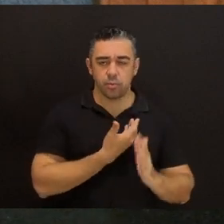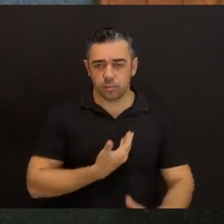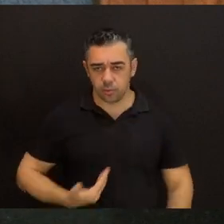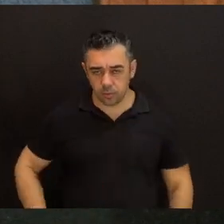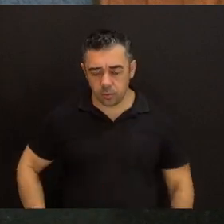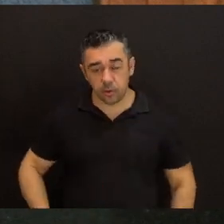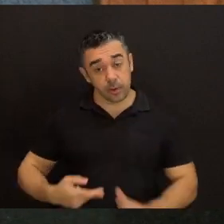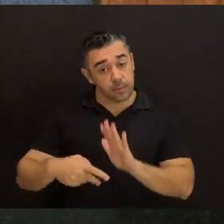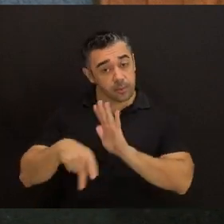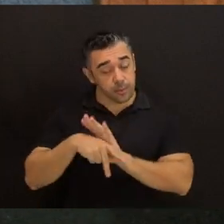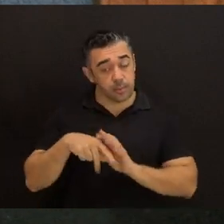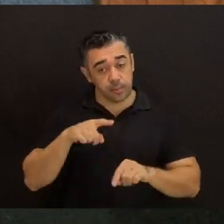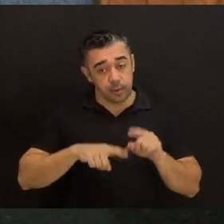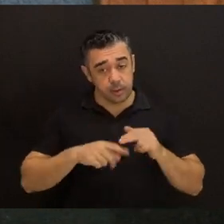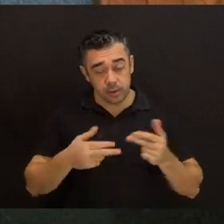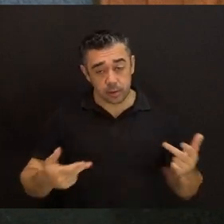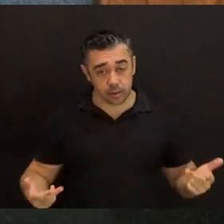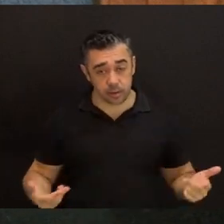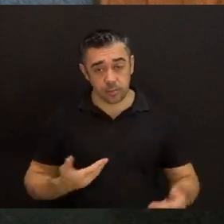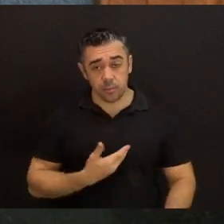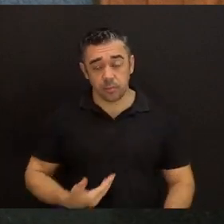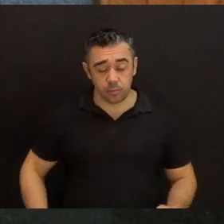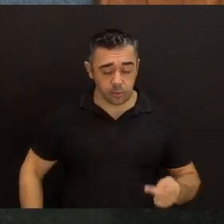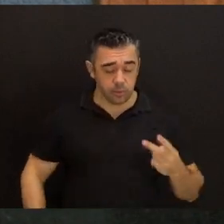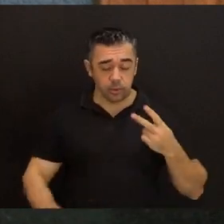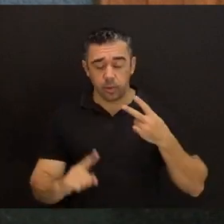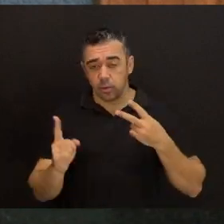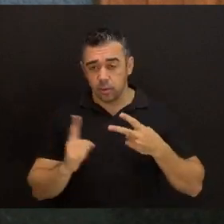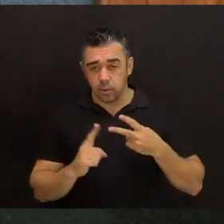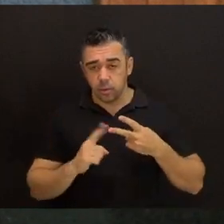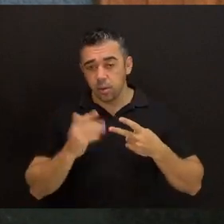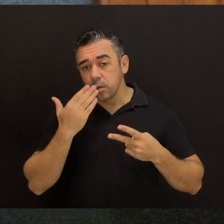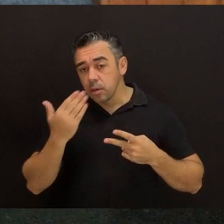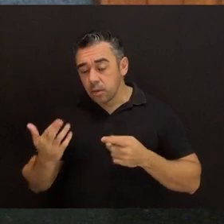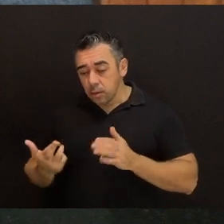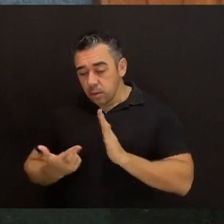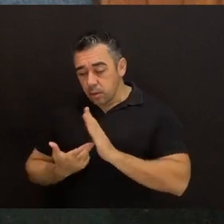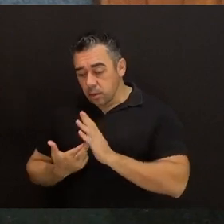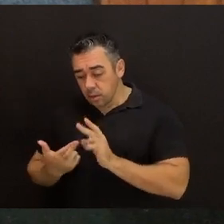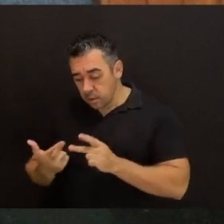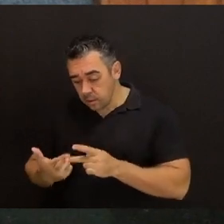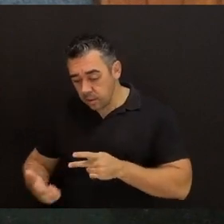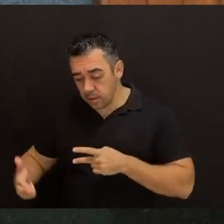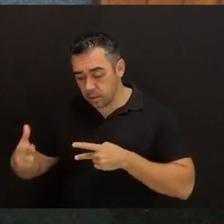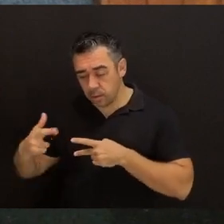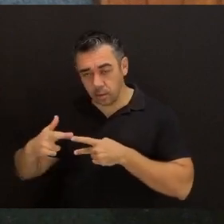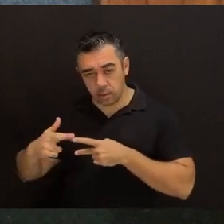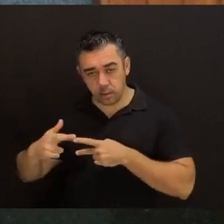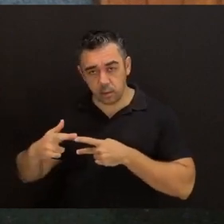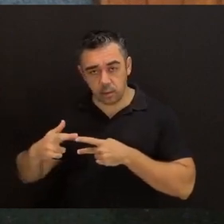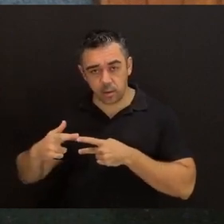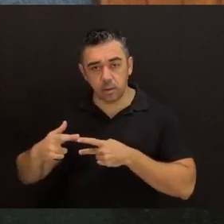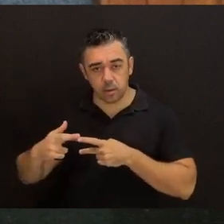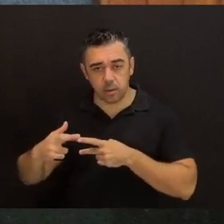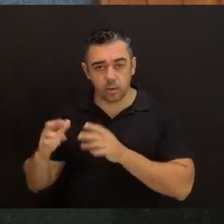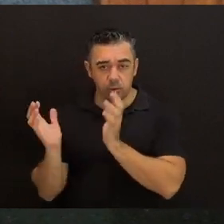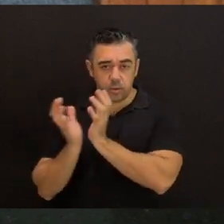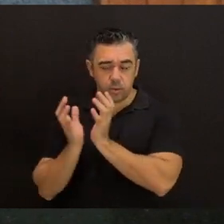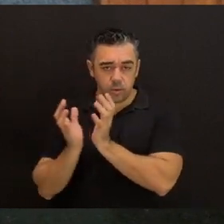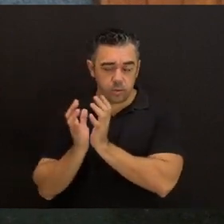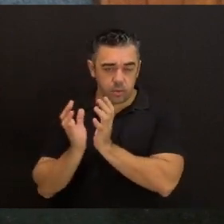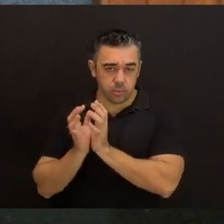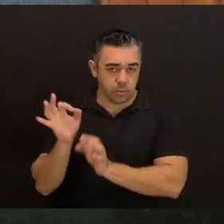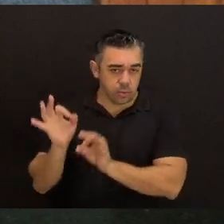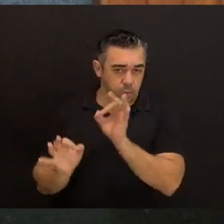públicos também nós estamos acionando aqui através de um requerimento para que a corregedoria aqui da prefeitura municipal instaura uma assim de câncer